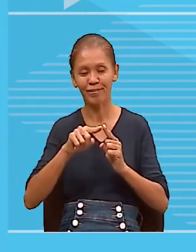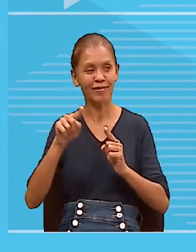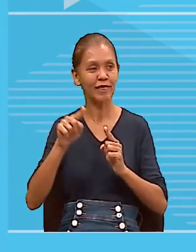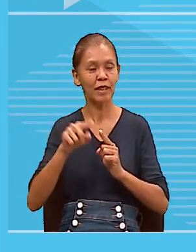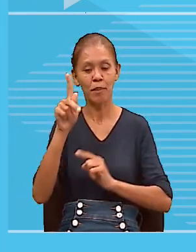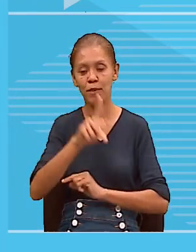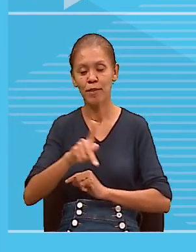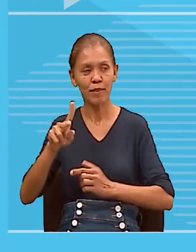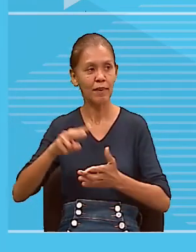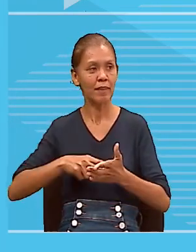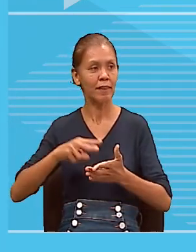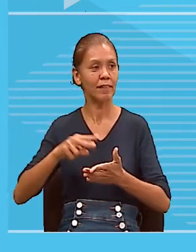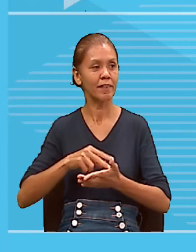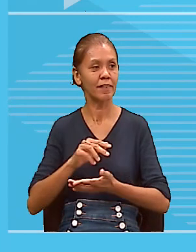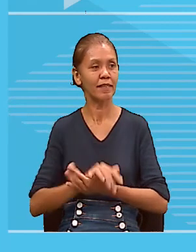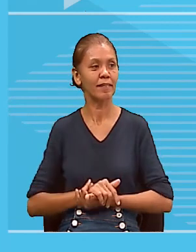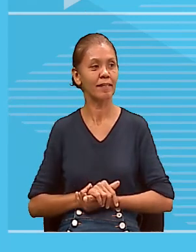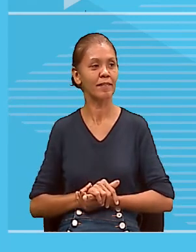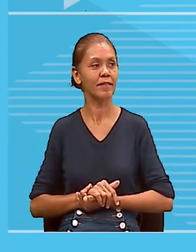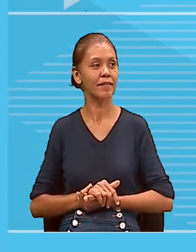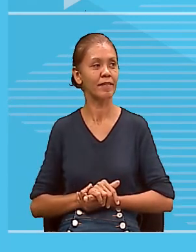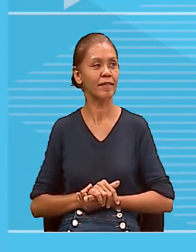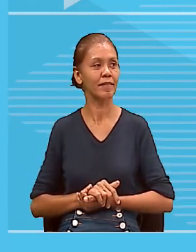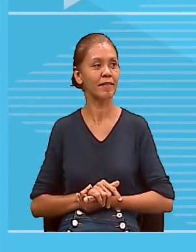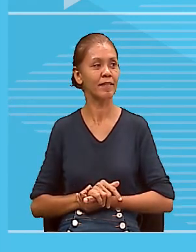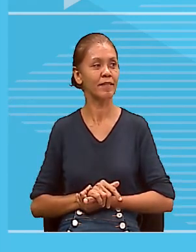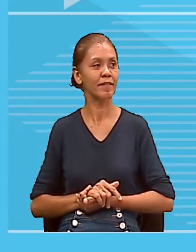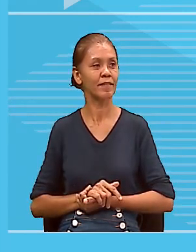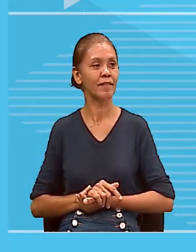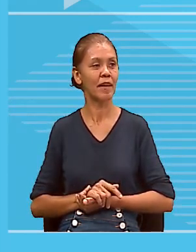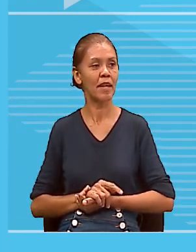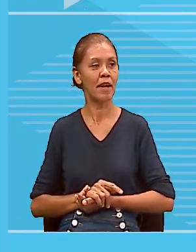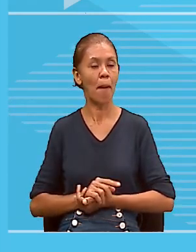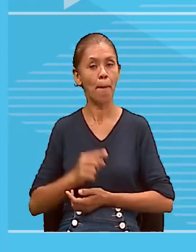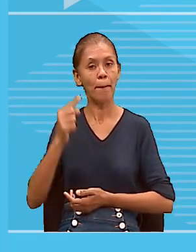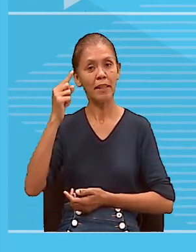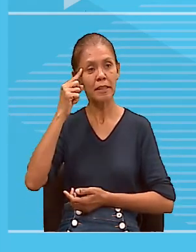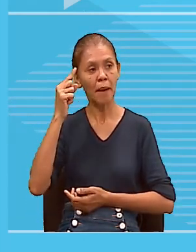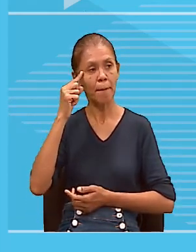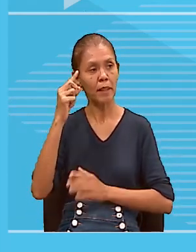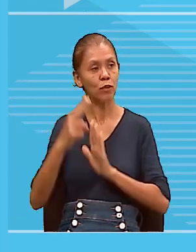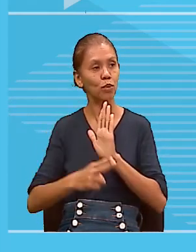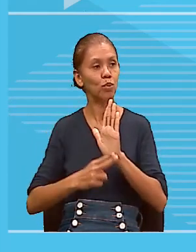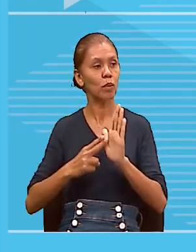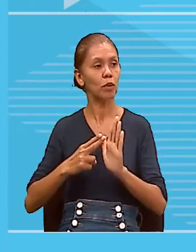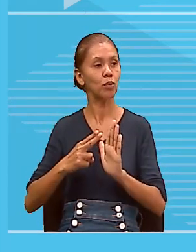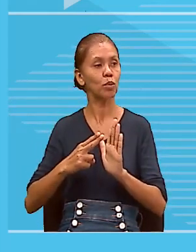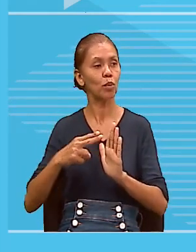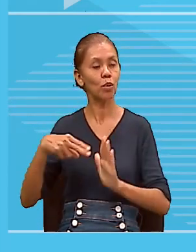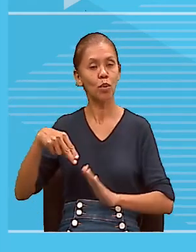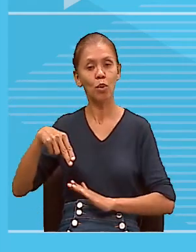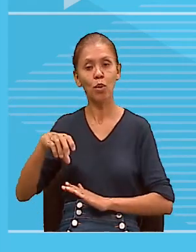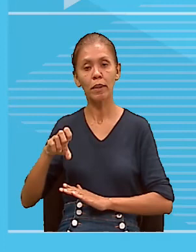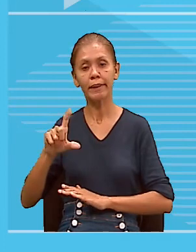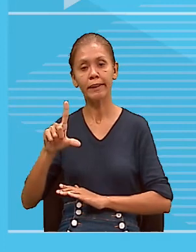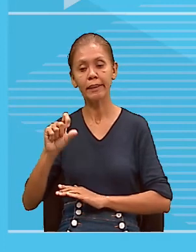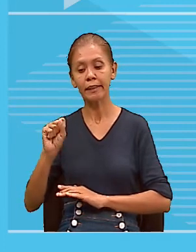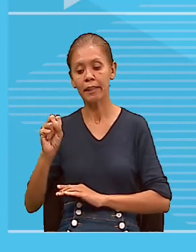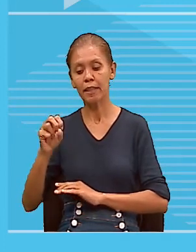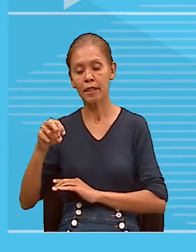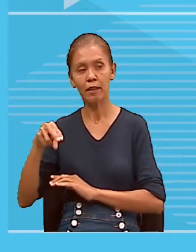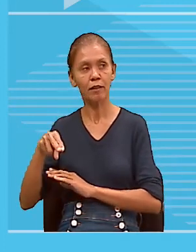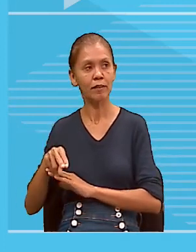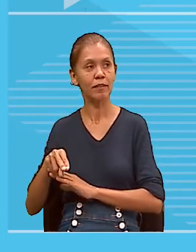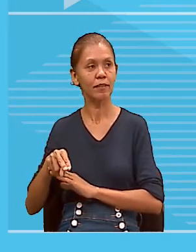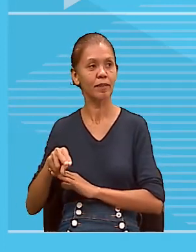do resto do mundo Nelson Rodrigues parece que nós superavamos o complexo vira-lata